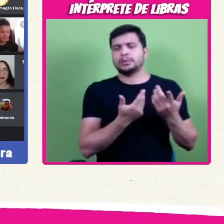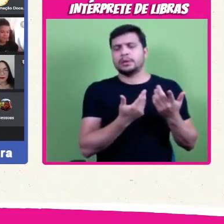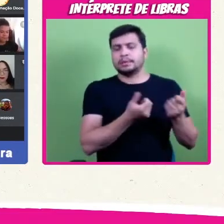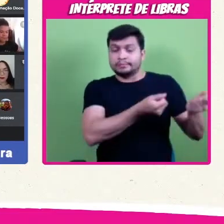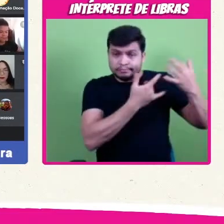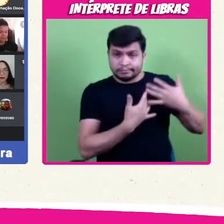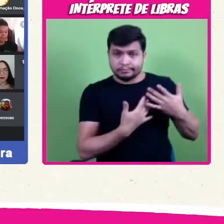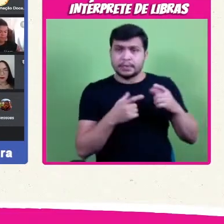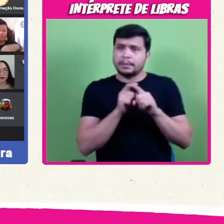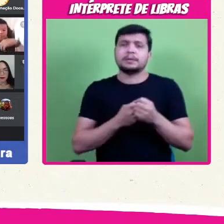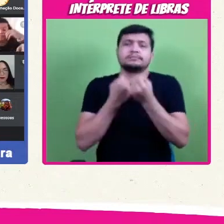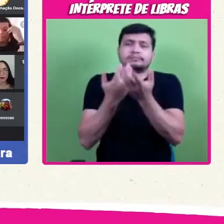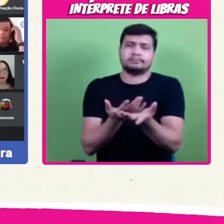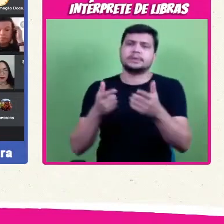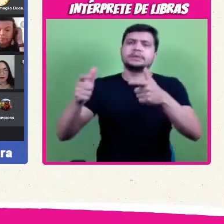que